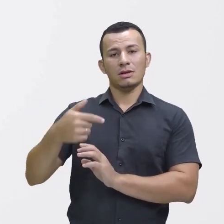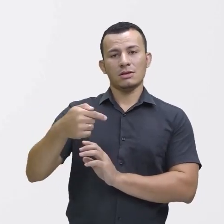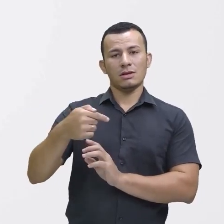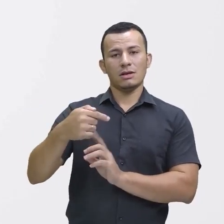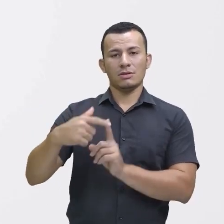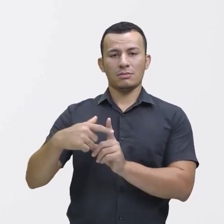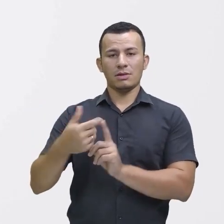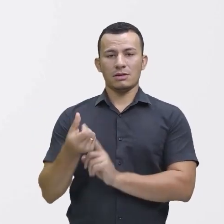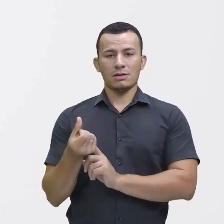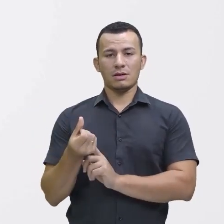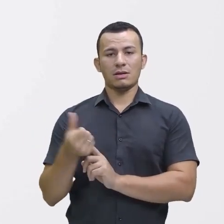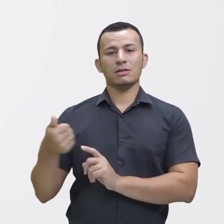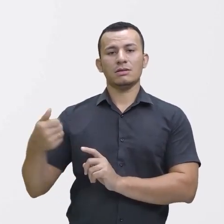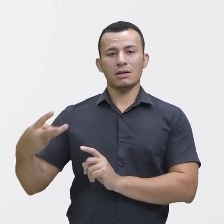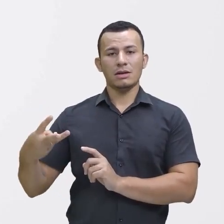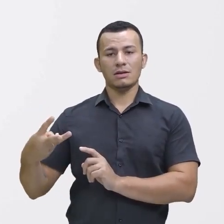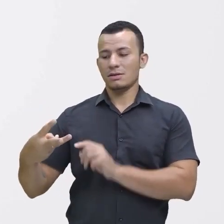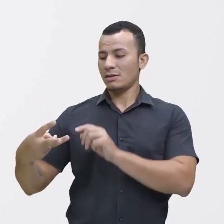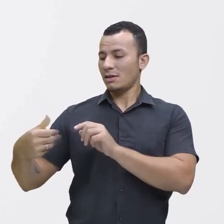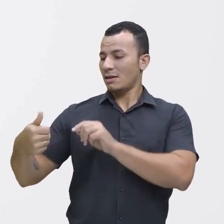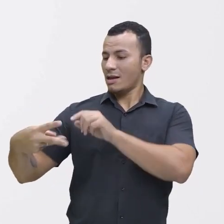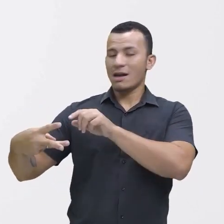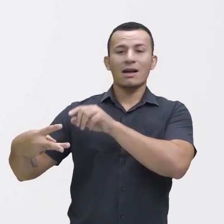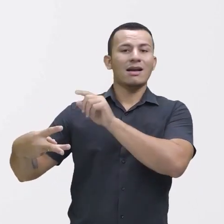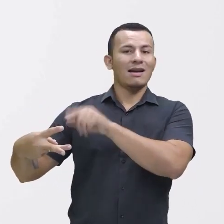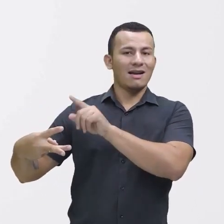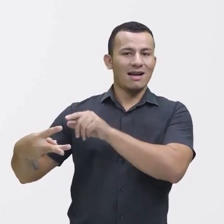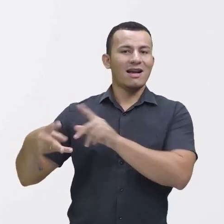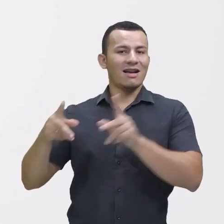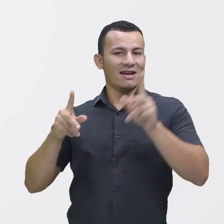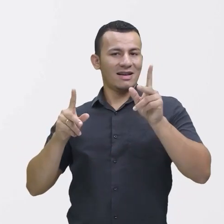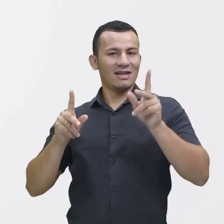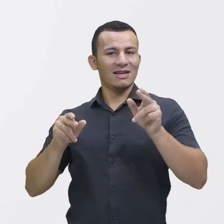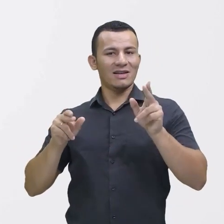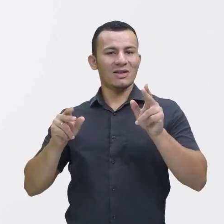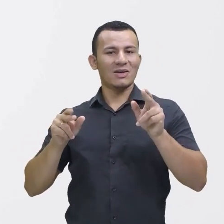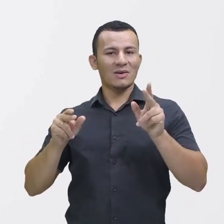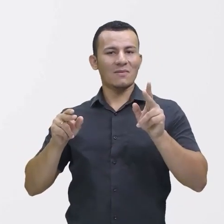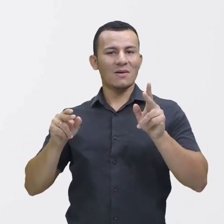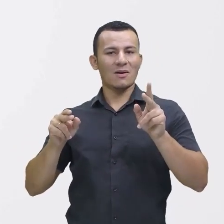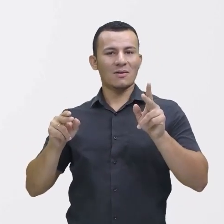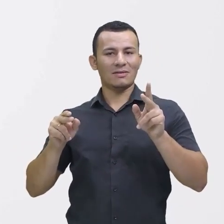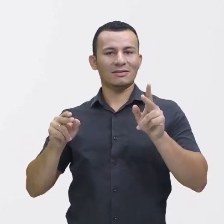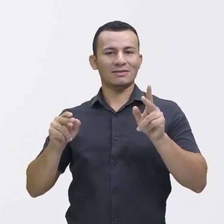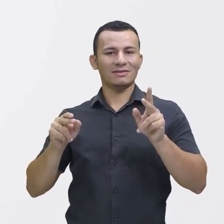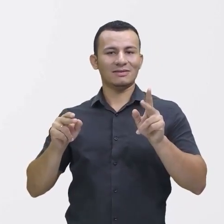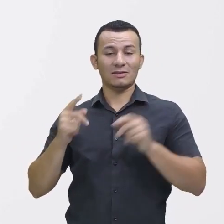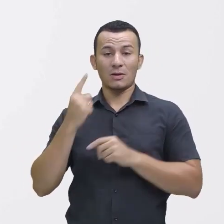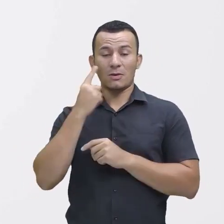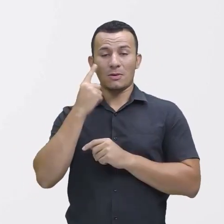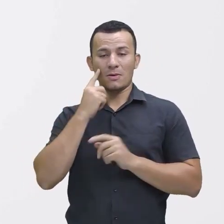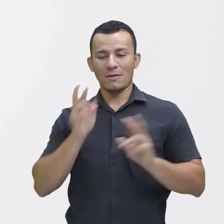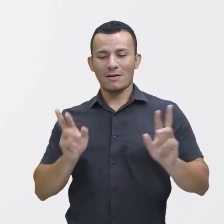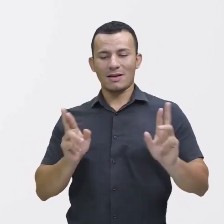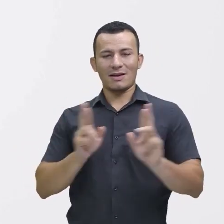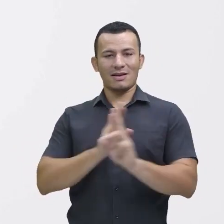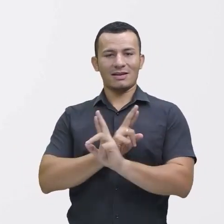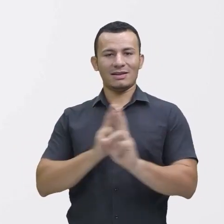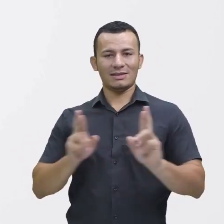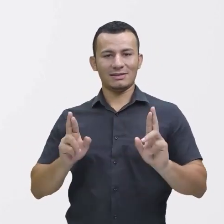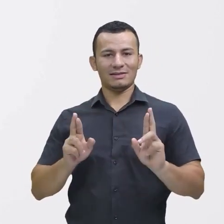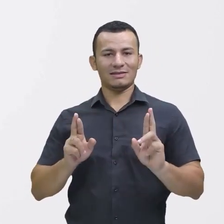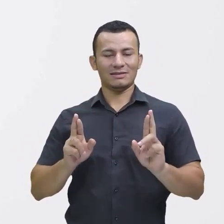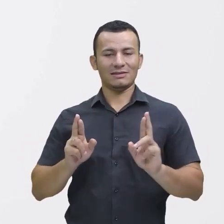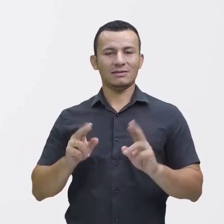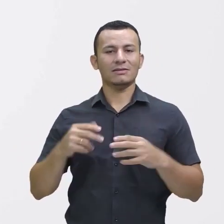6? 13. 13 é o mesmo resultado da primeira, entendeu? Olha a relação aqui, ó. Então,